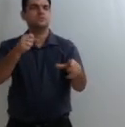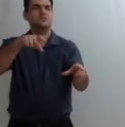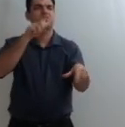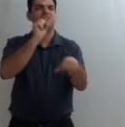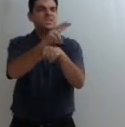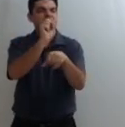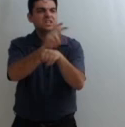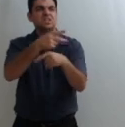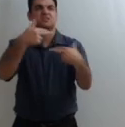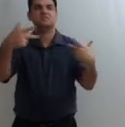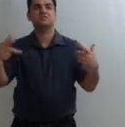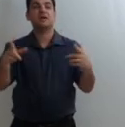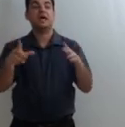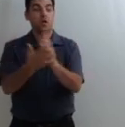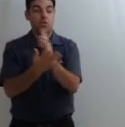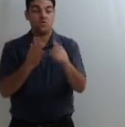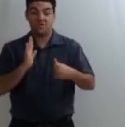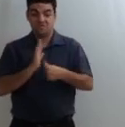falsidade ideológica.